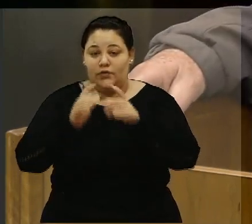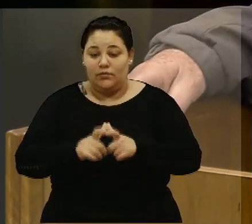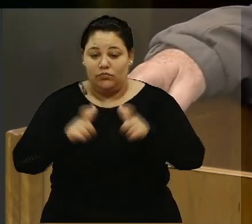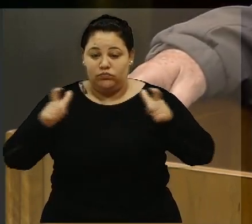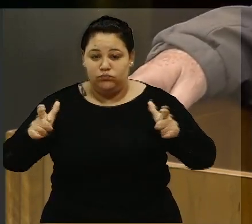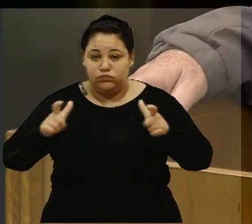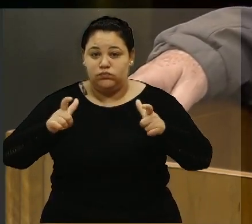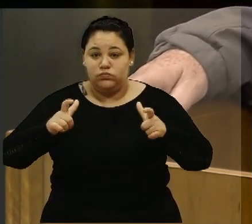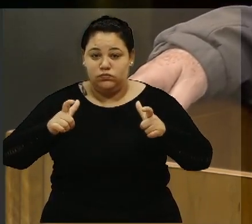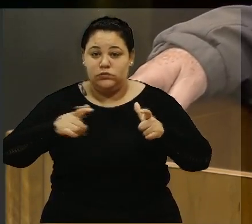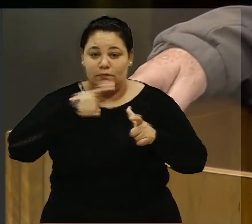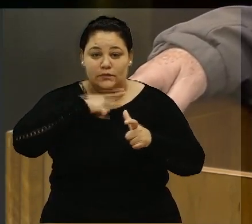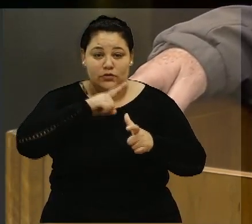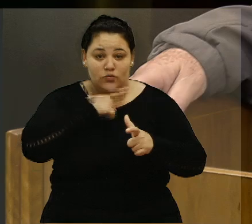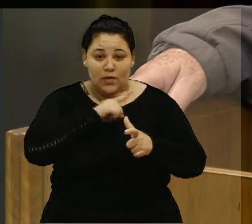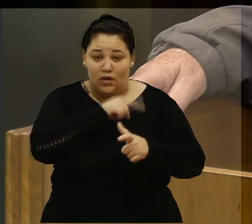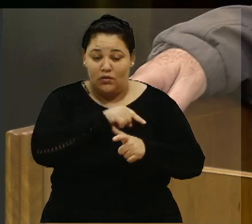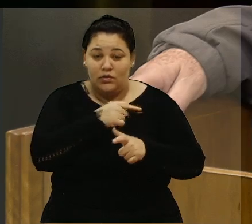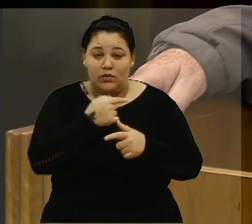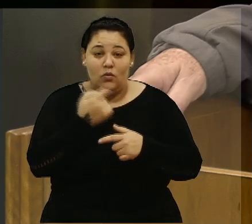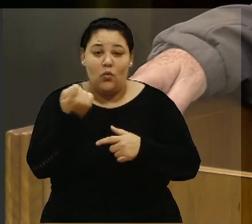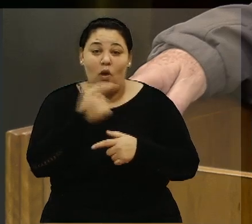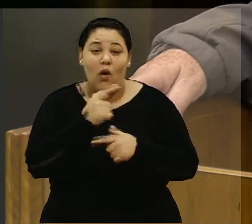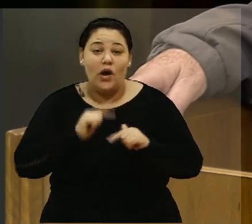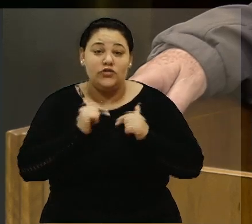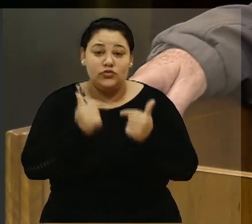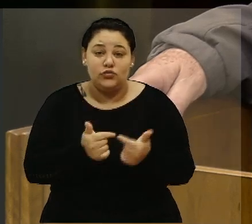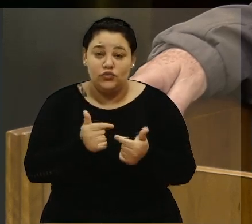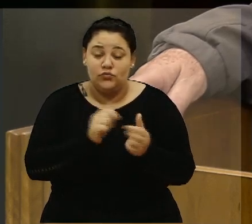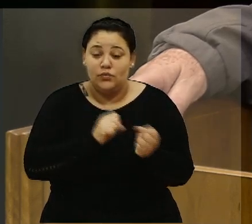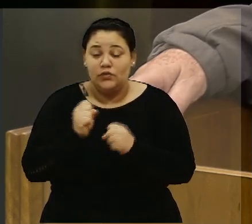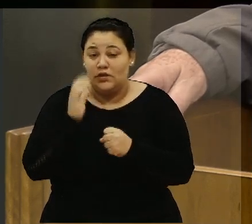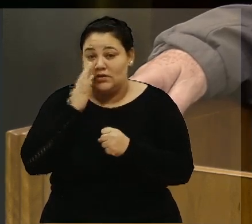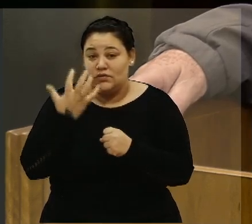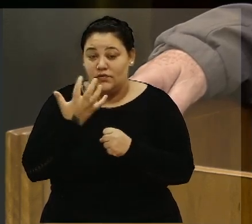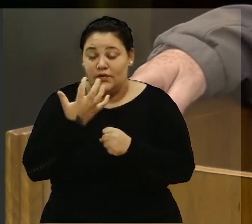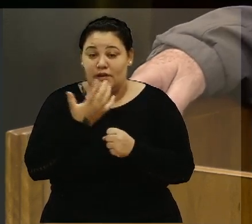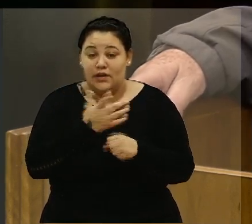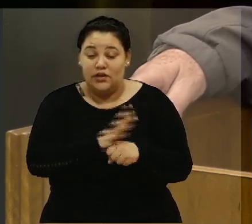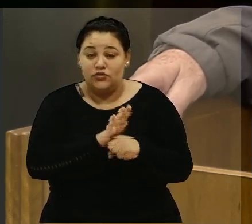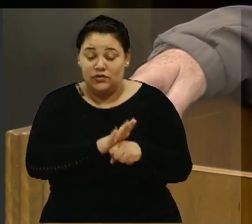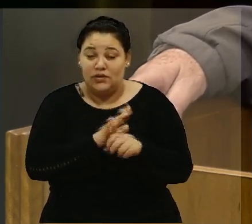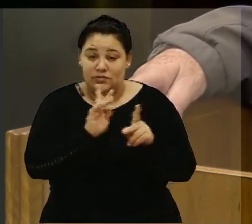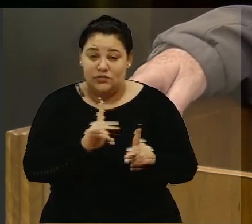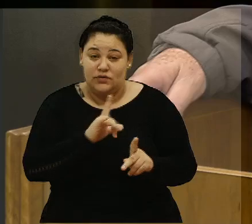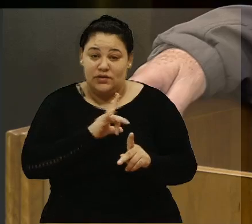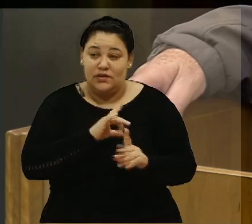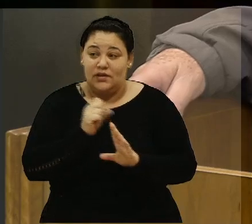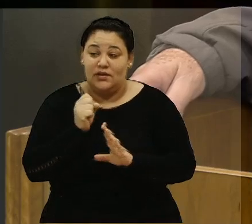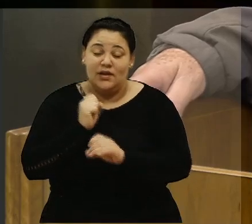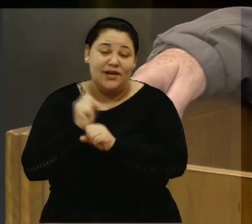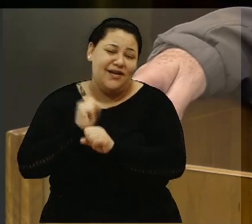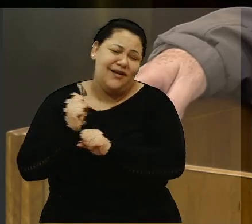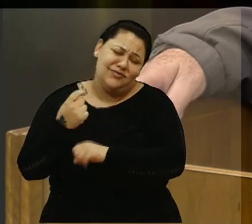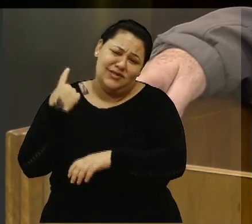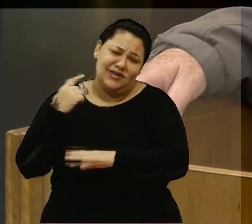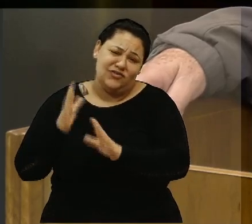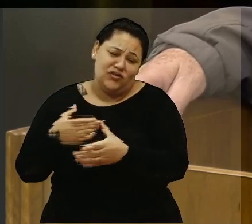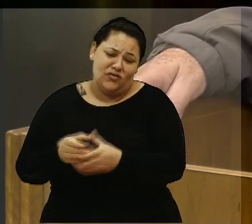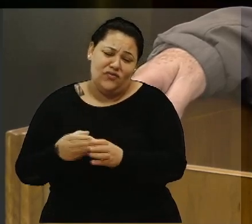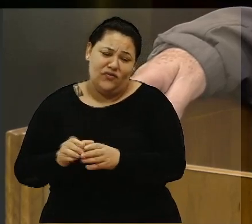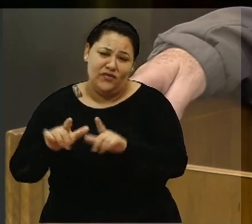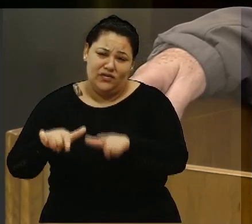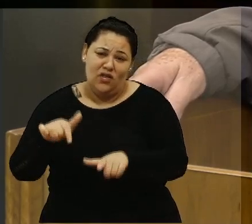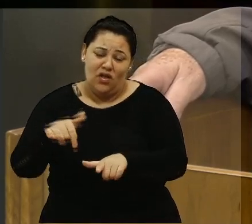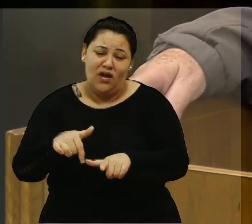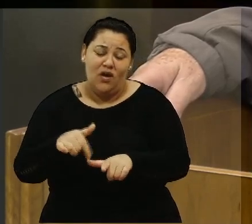para preservar os interesses daqueles que estão lá desde o século passado, ou muito antes disso, né?